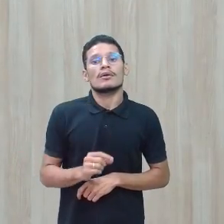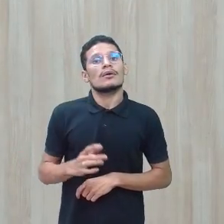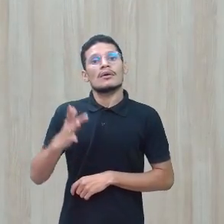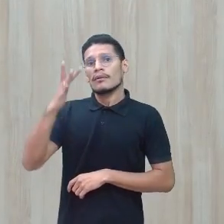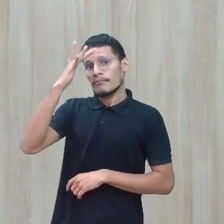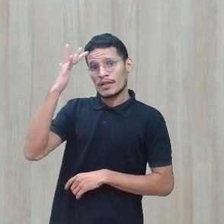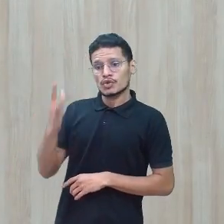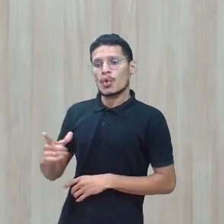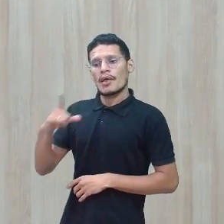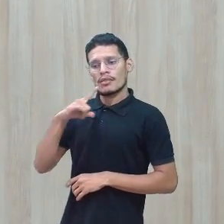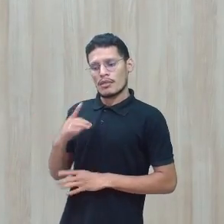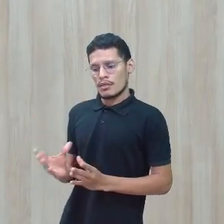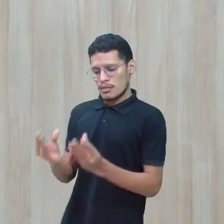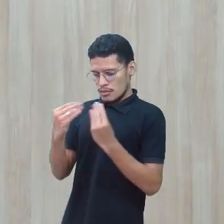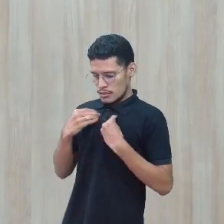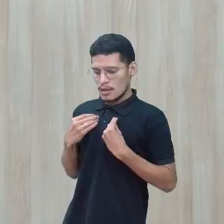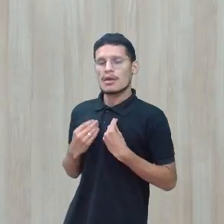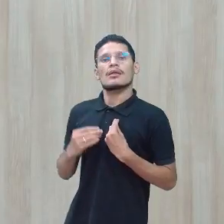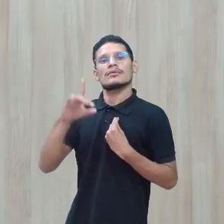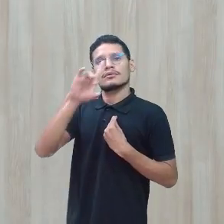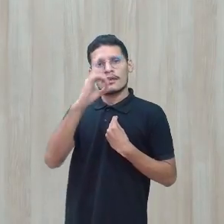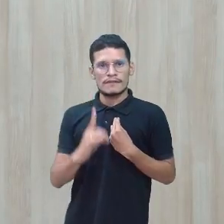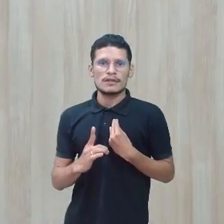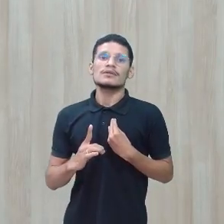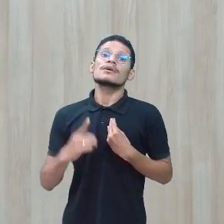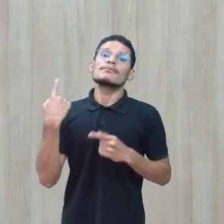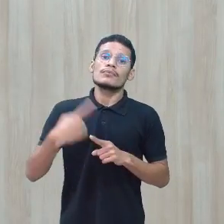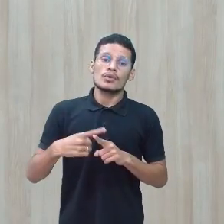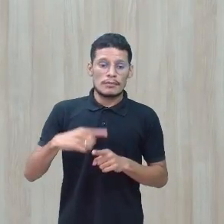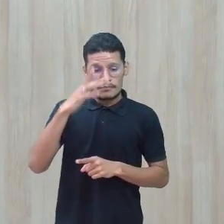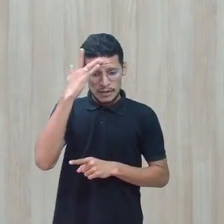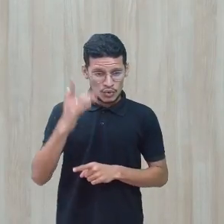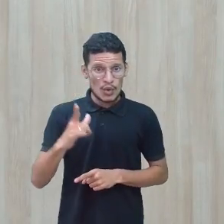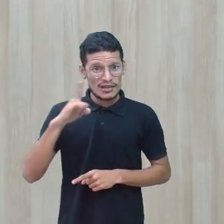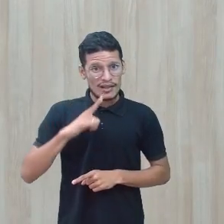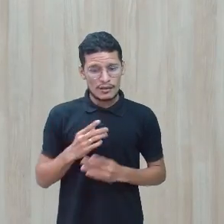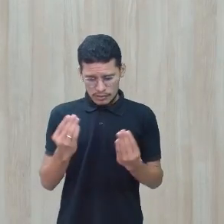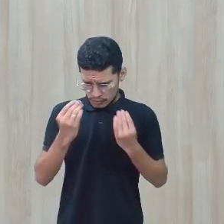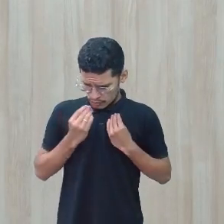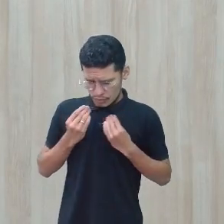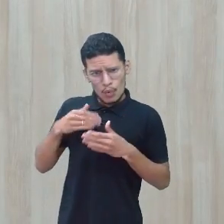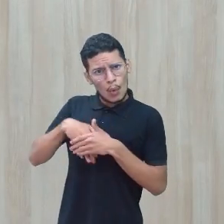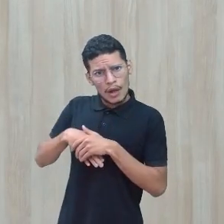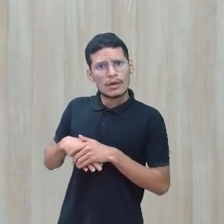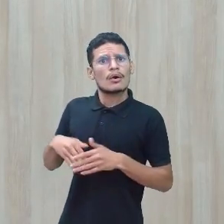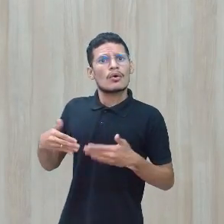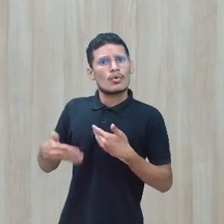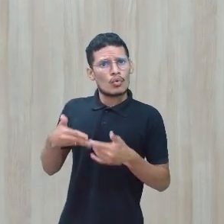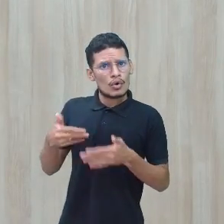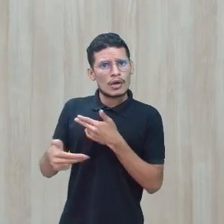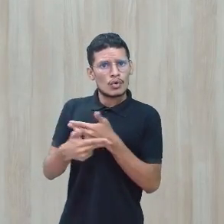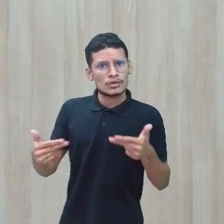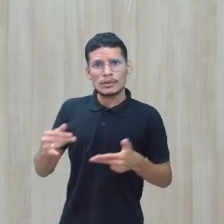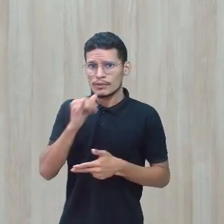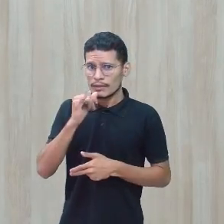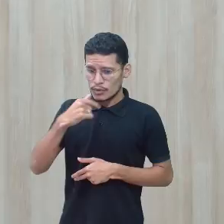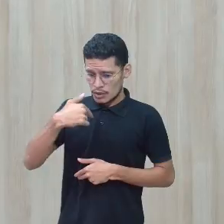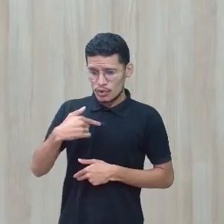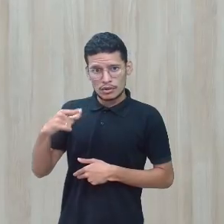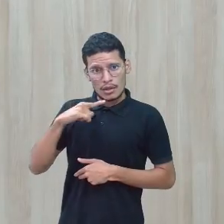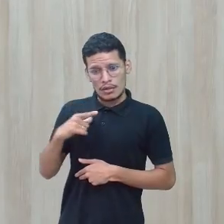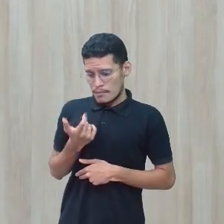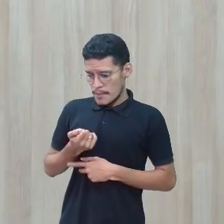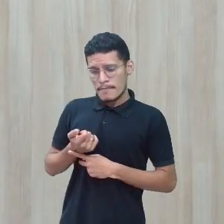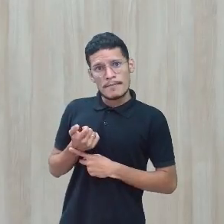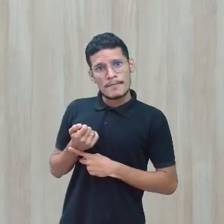portador de deficiência, porque quem porta alguma coisa, como por exemplo, o passador de slide, eu estou portando ele. Vamos